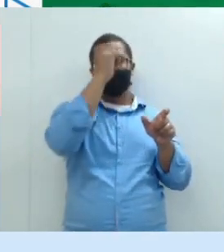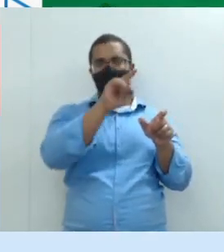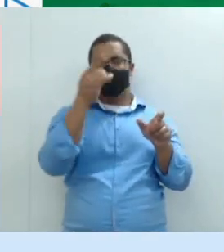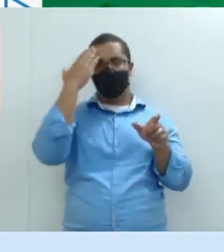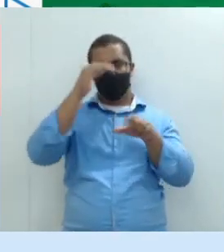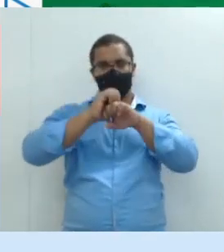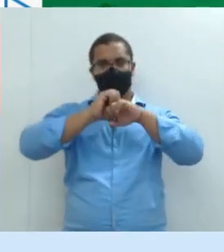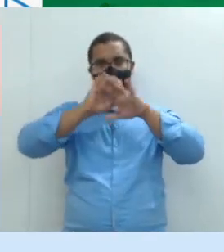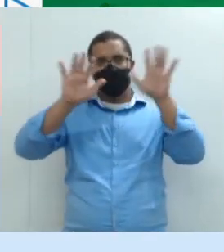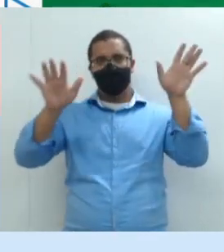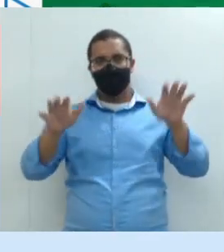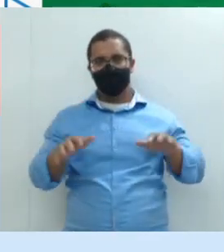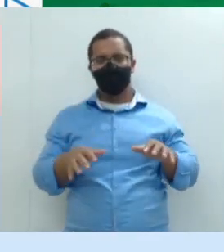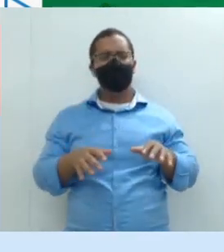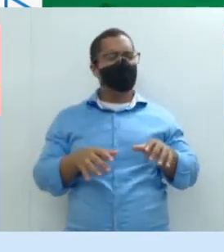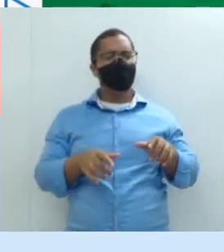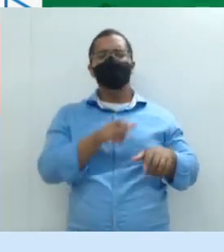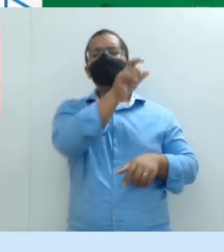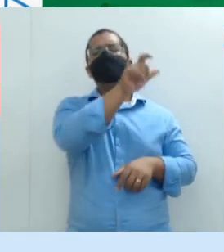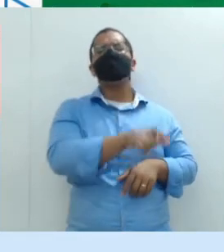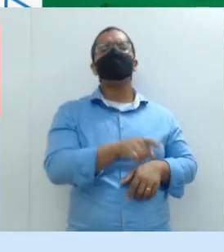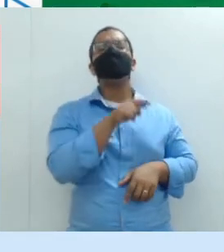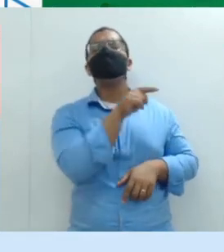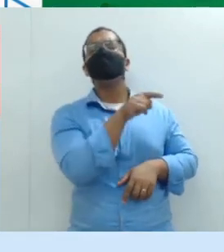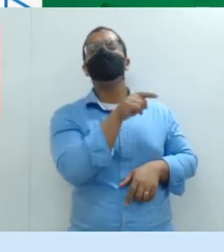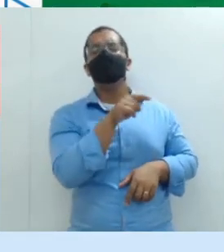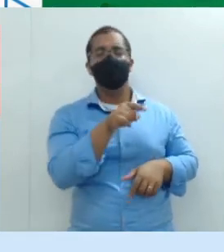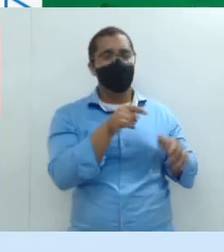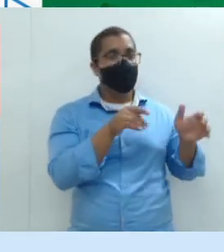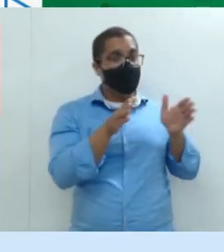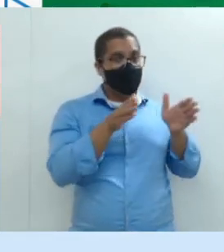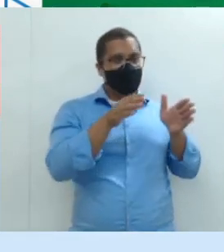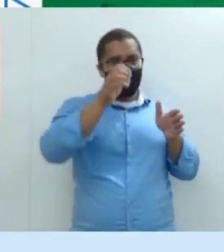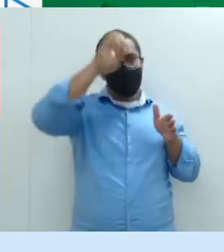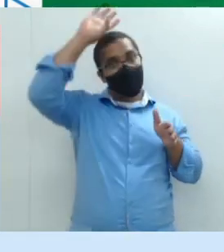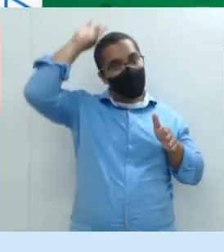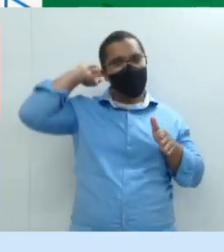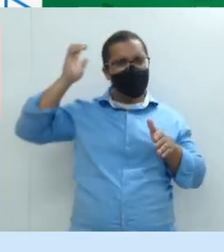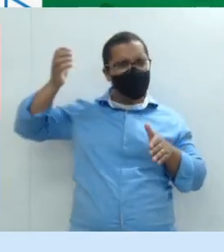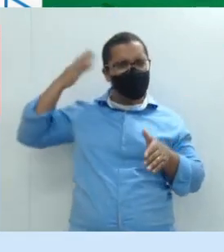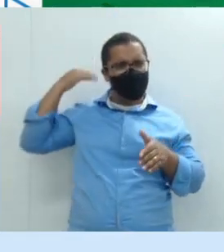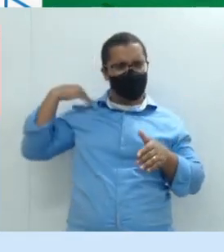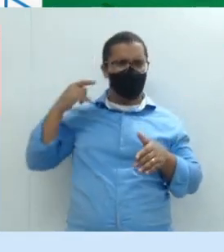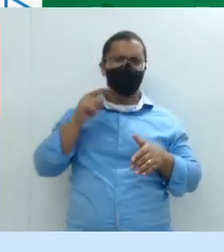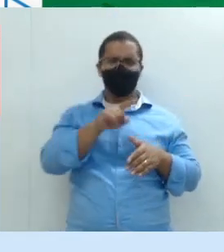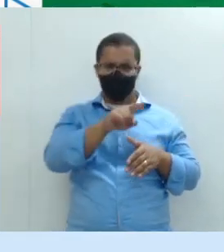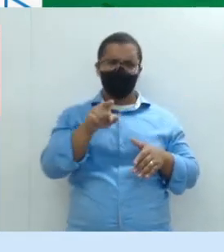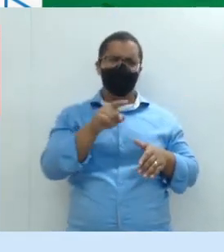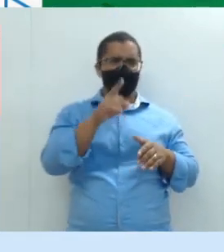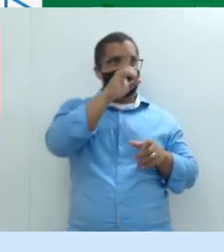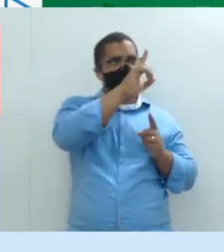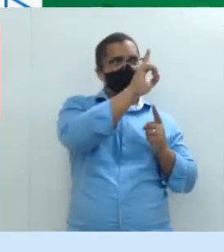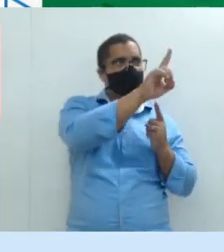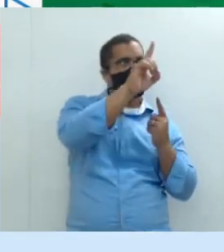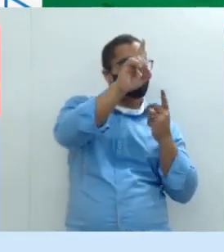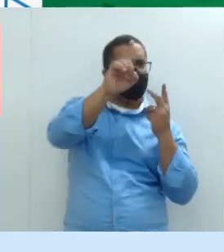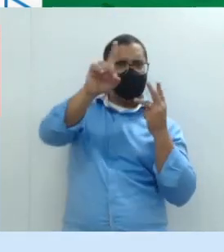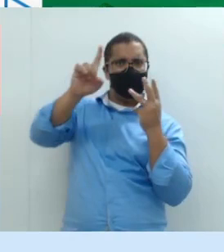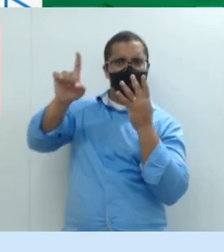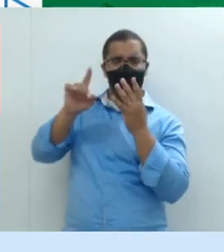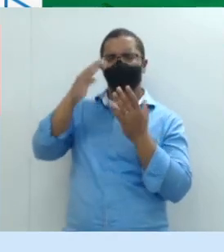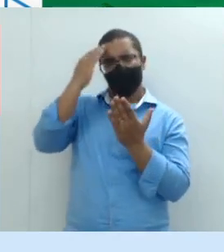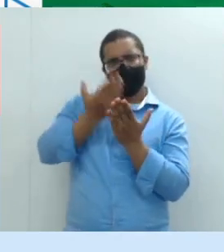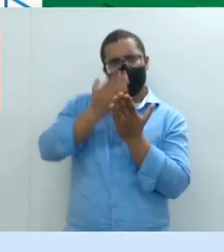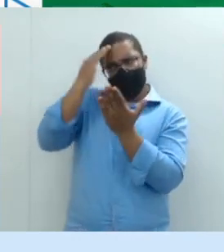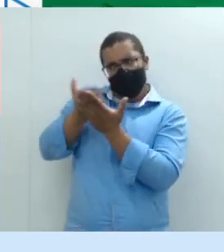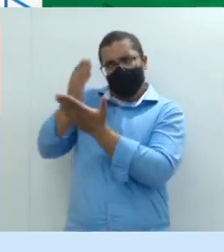compreender, né, esse assunto. Constantino, você sabe que durante o período de Roma ela era politeísta, né, isso daí a gente já precisa constar. Ela